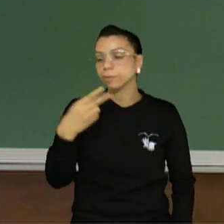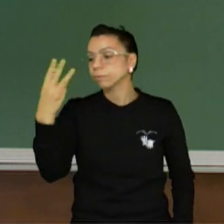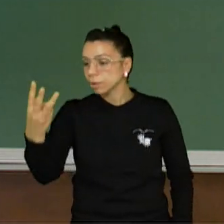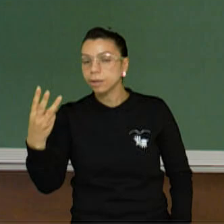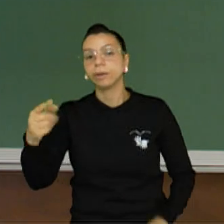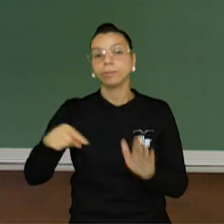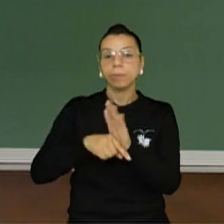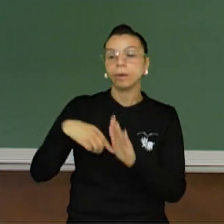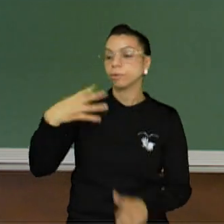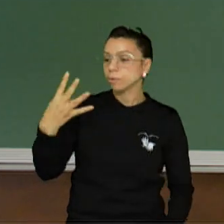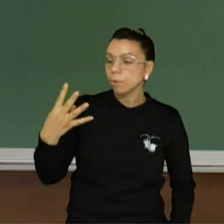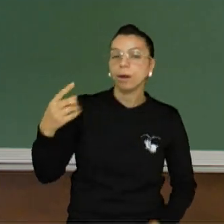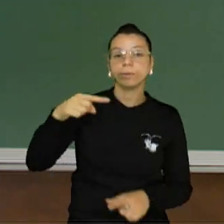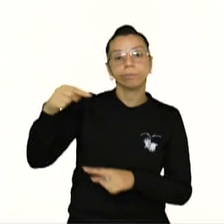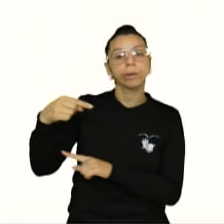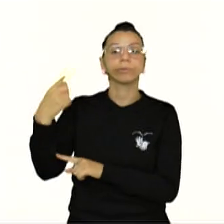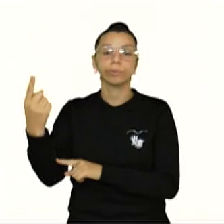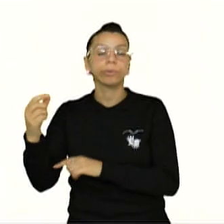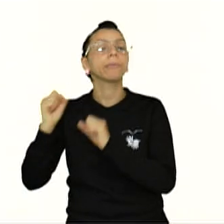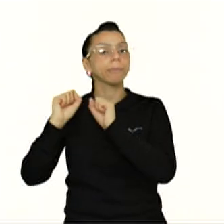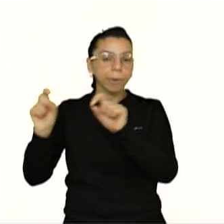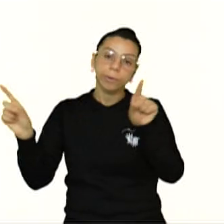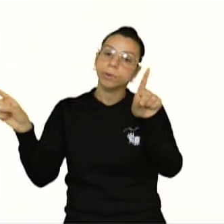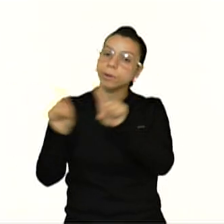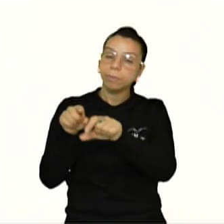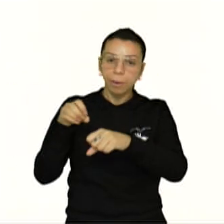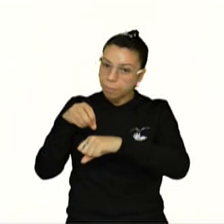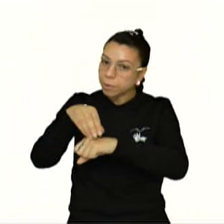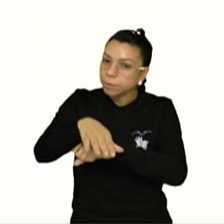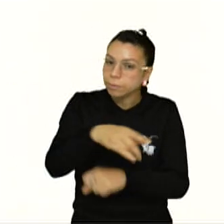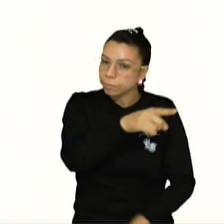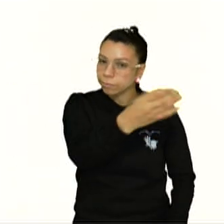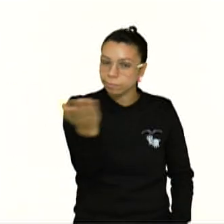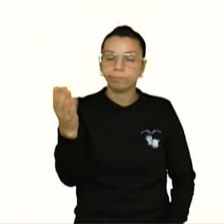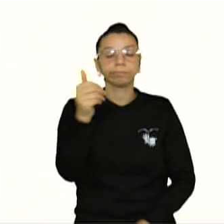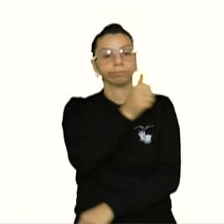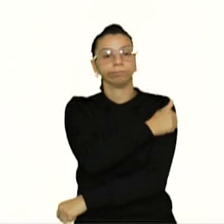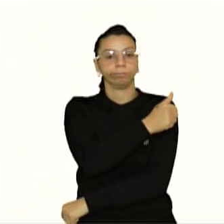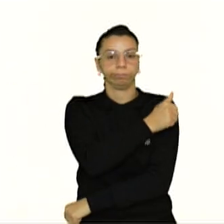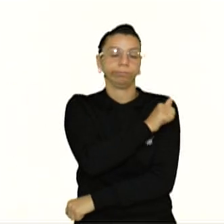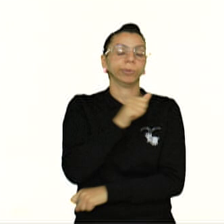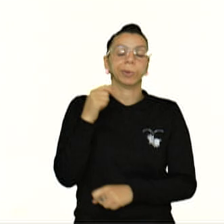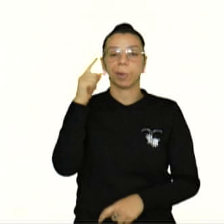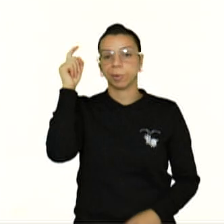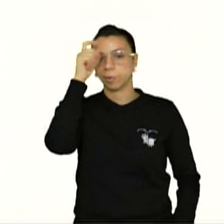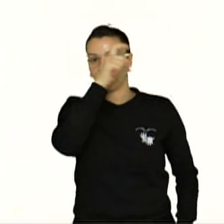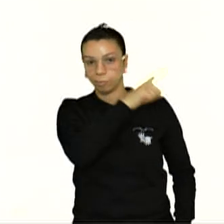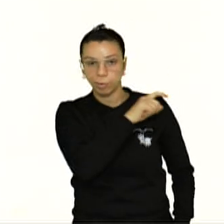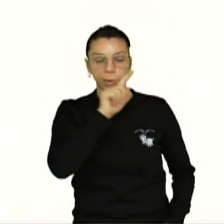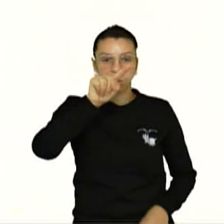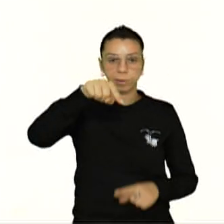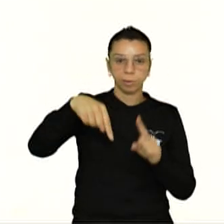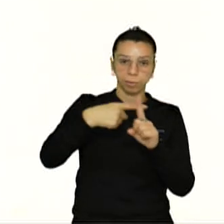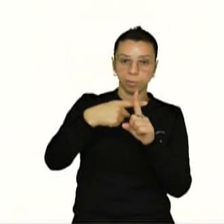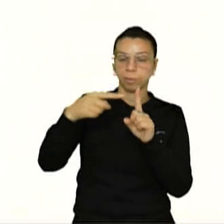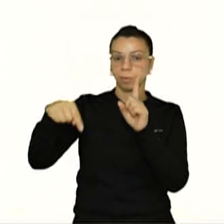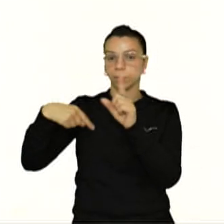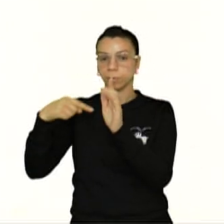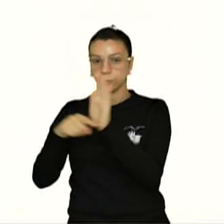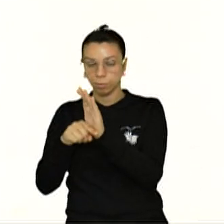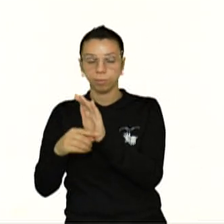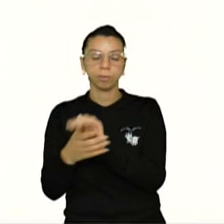1. Pode também, tá? Essa dica aqui é para aquele aluno que às vezes tem um pouquinho de dificuldade nos sinais. Soma todos